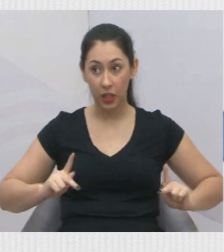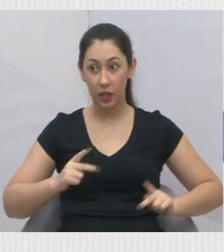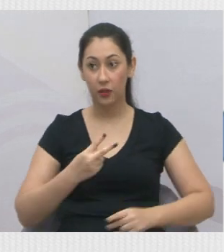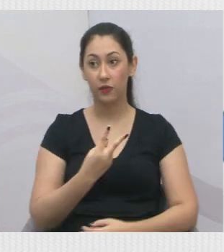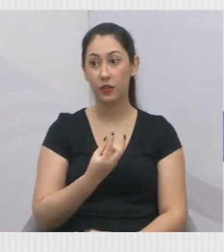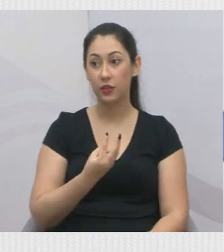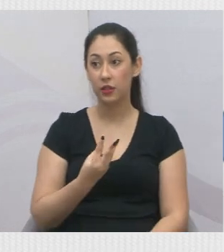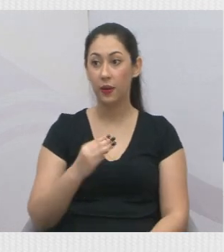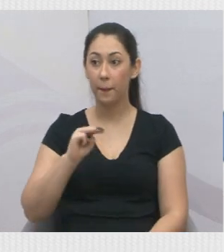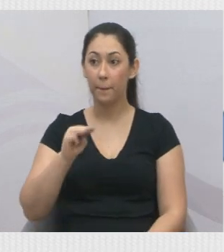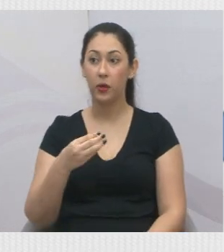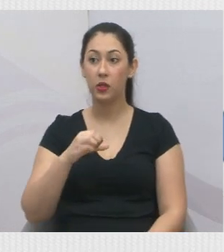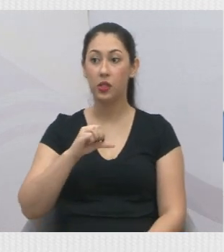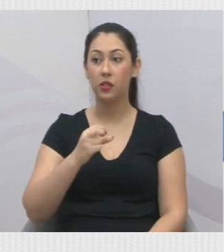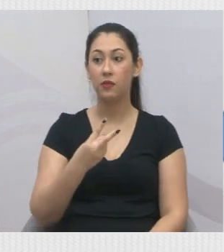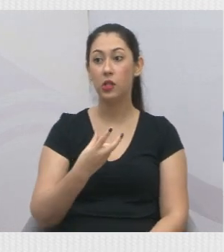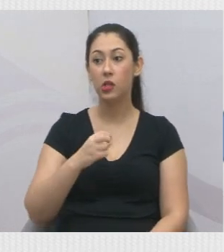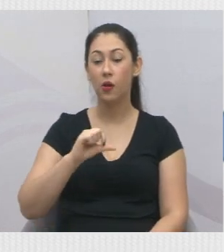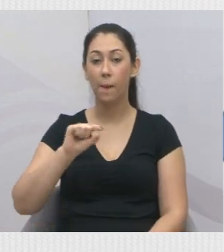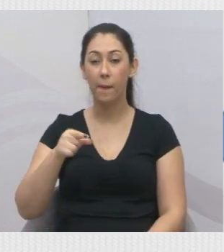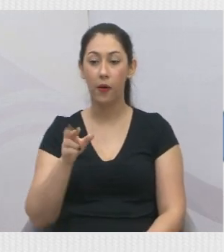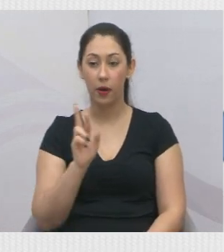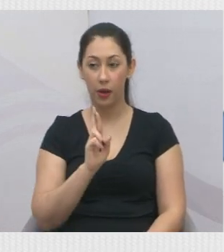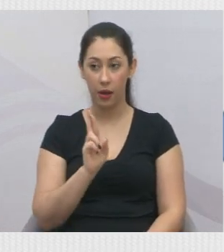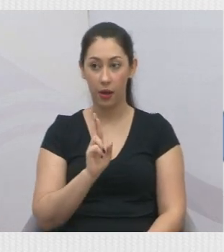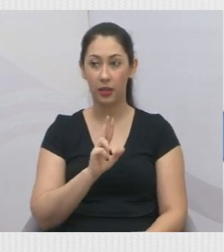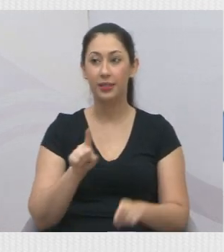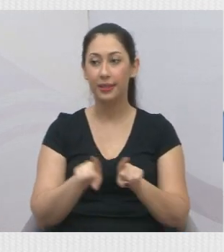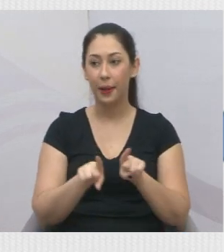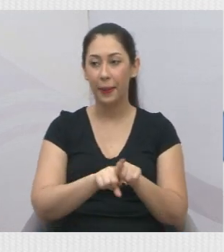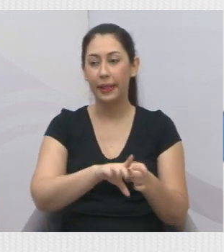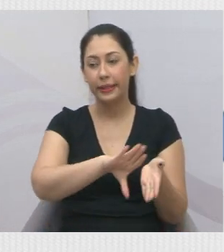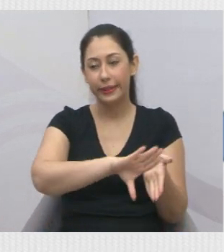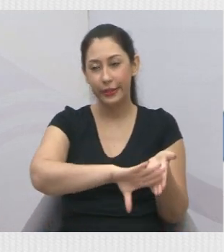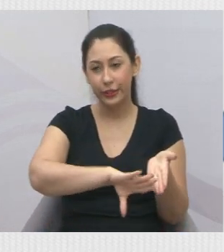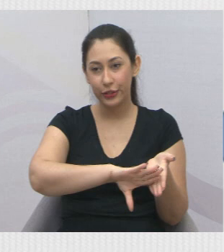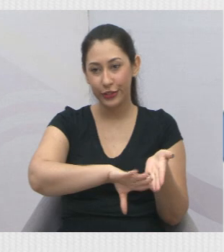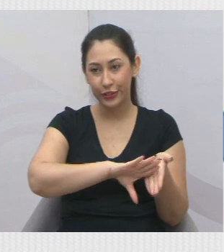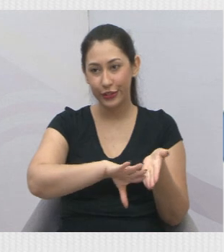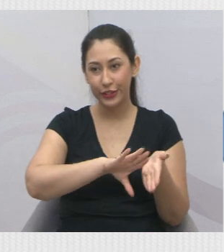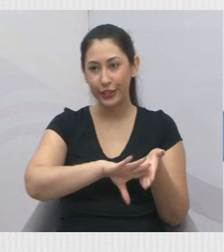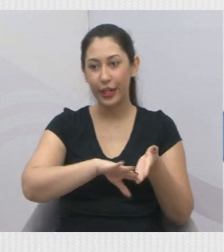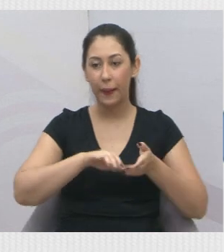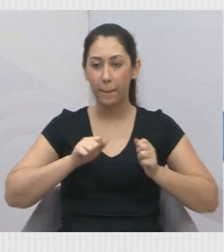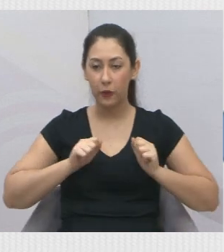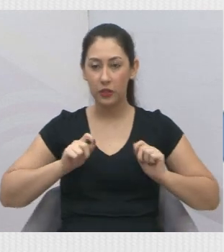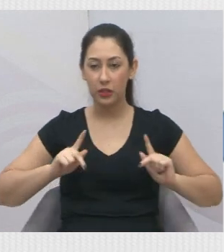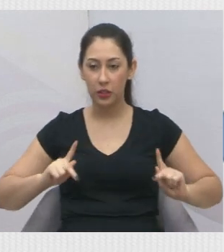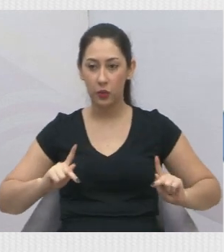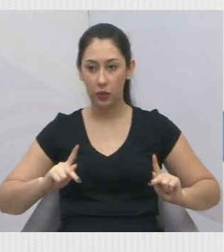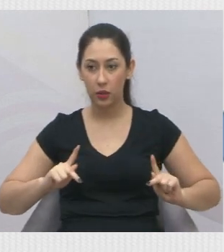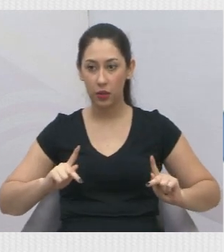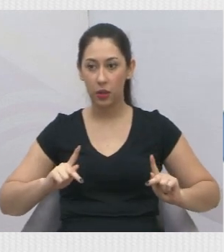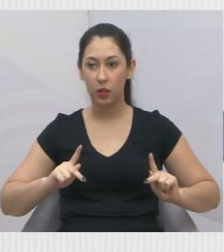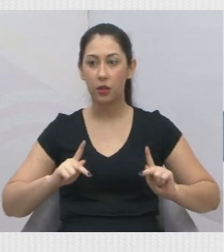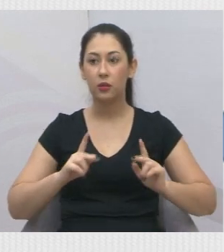R$ 23.929.000, compensação financeira entre regime de previdência,